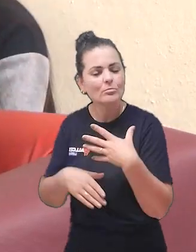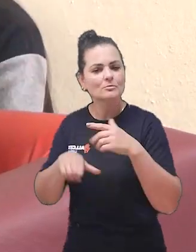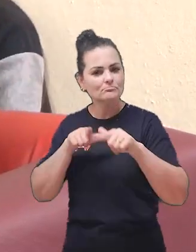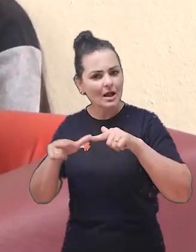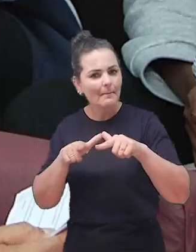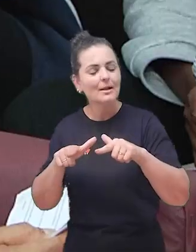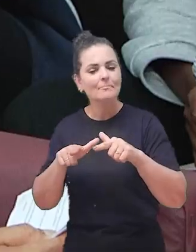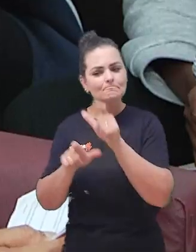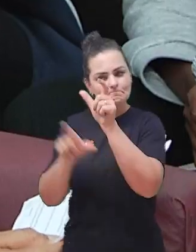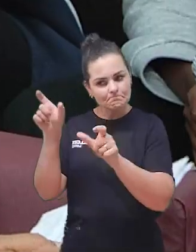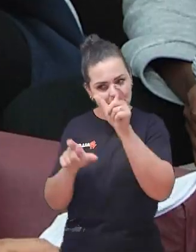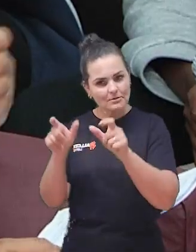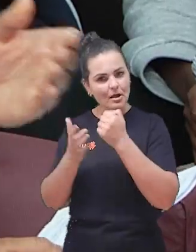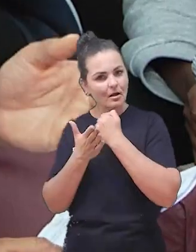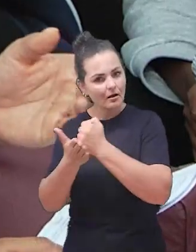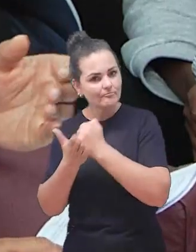pessoas.